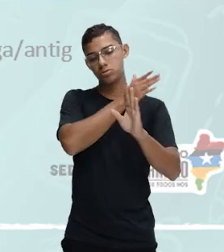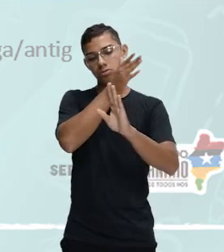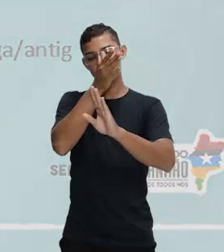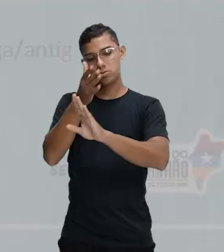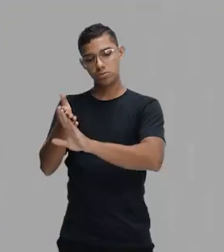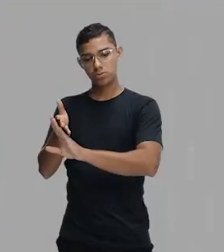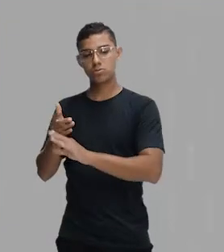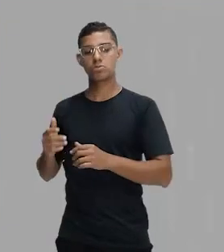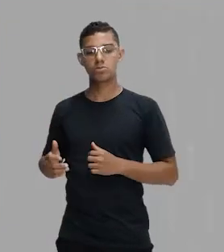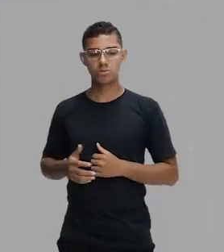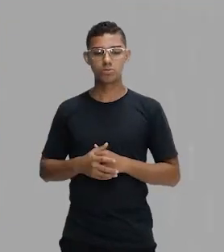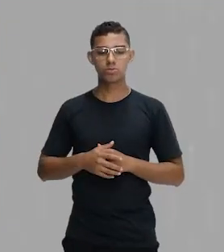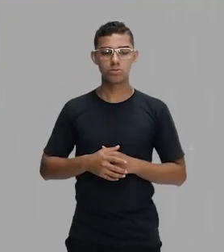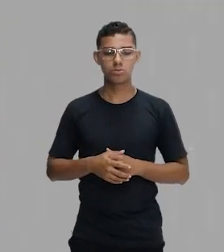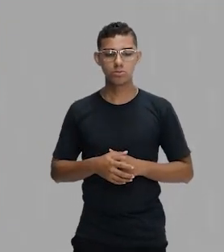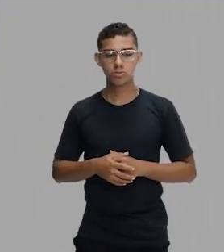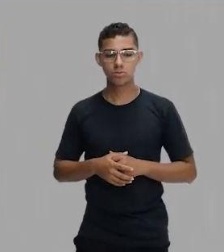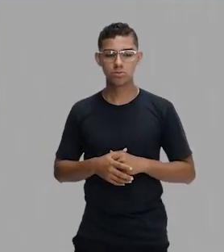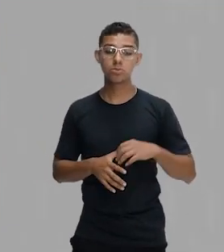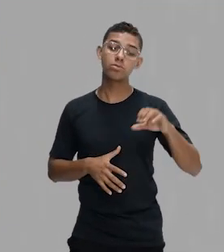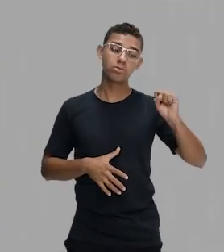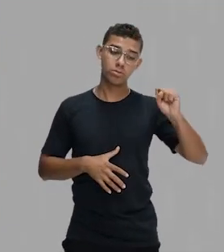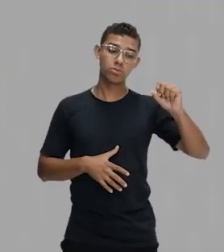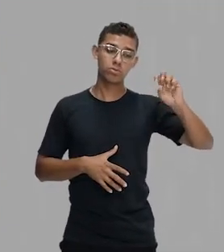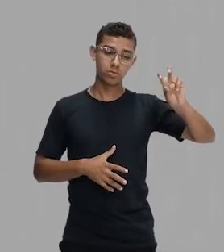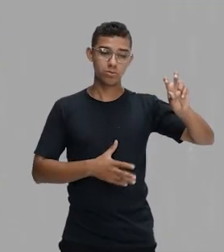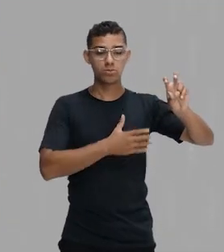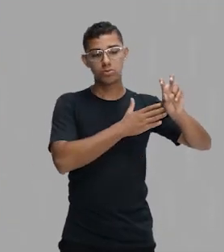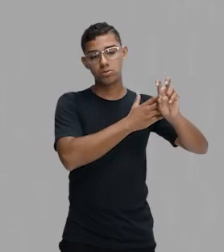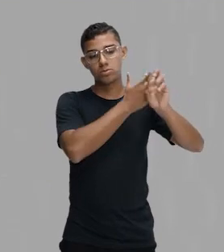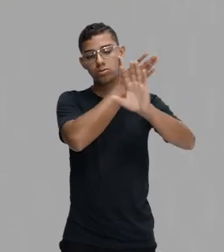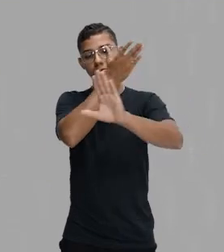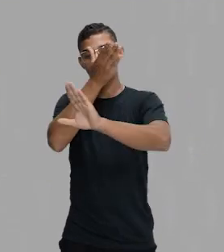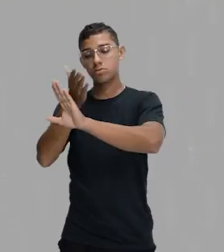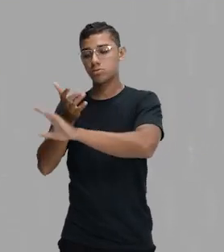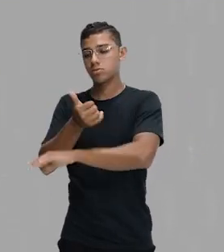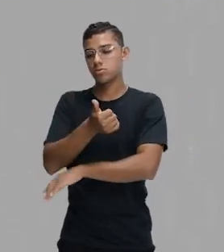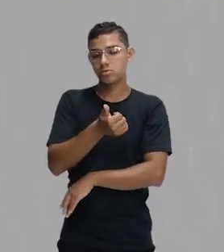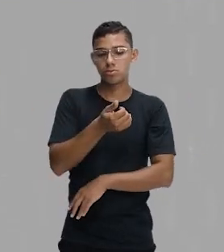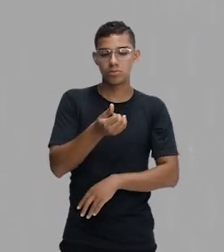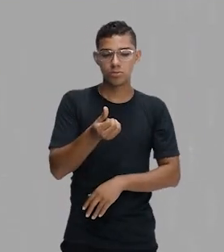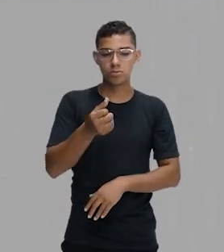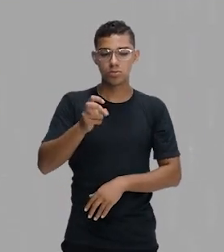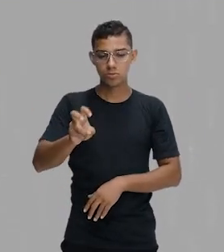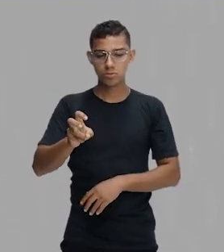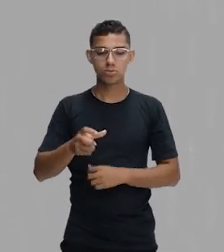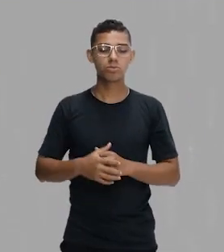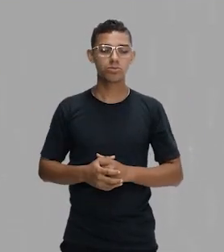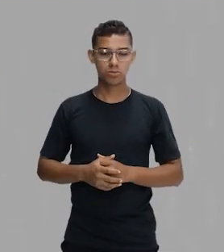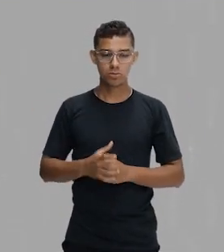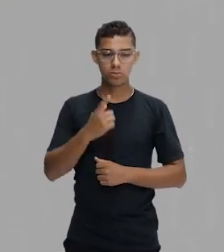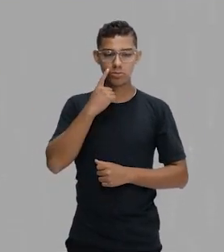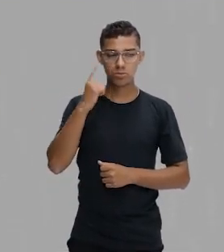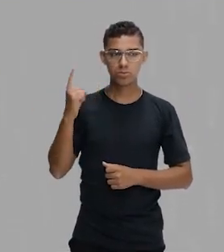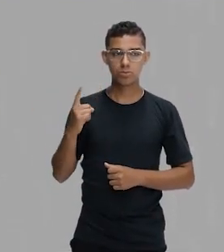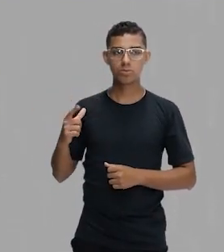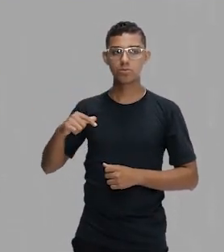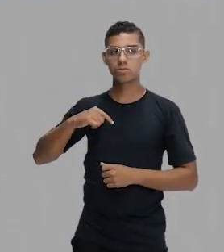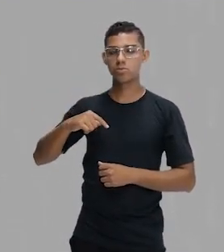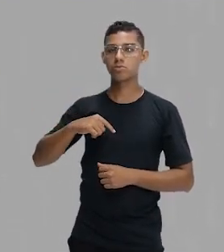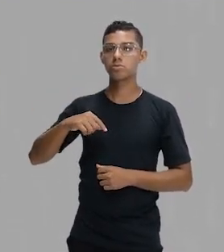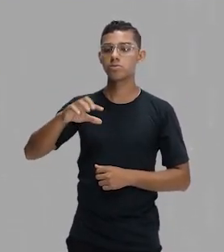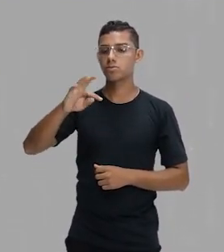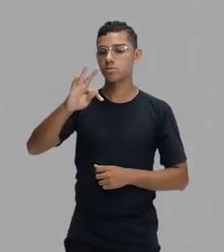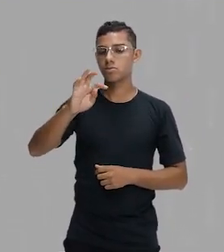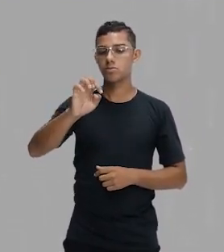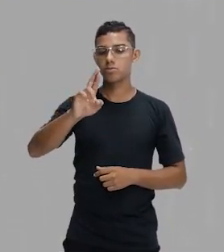e alguma coisa, né, até 85 a 165. Então, essa teoria ela só começou a ser rechaçada, só